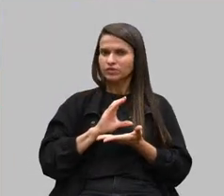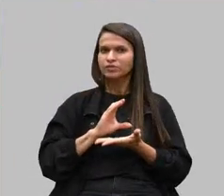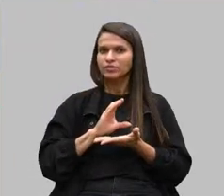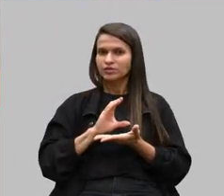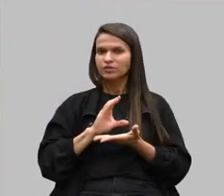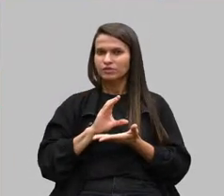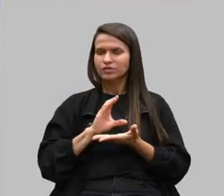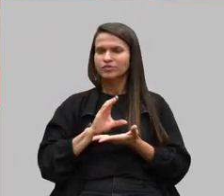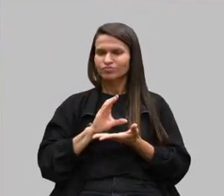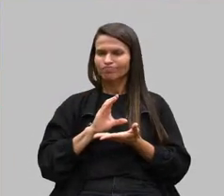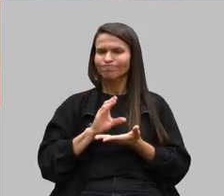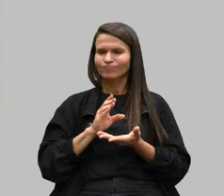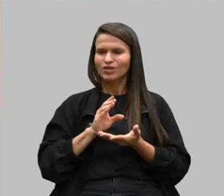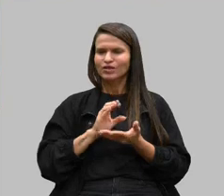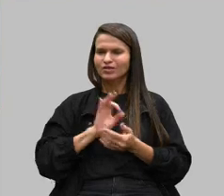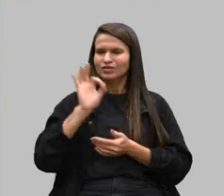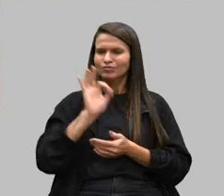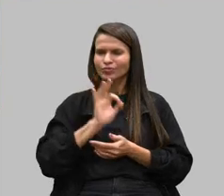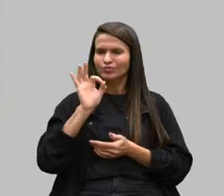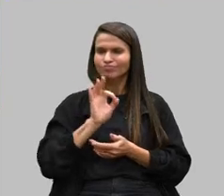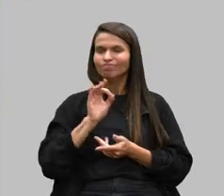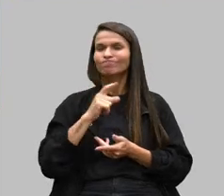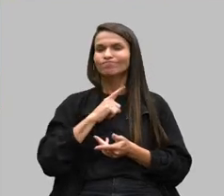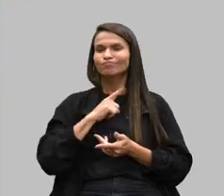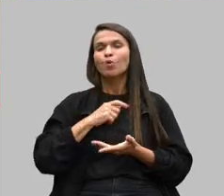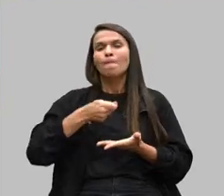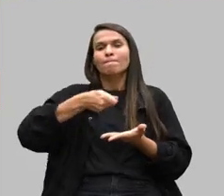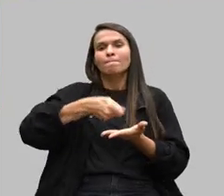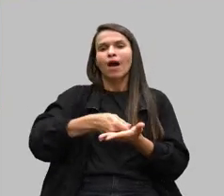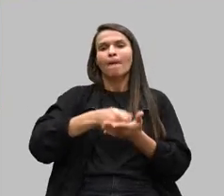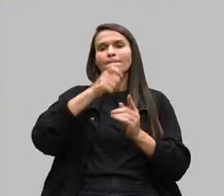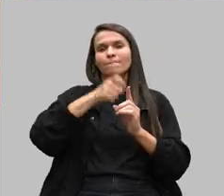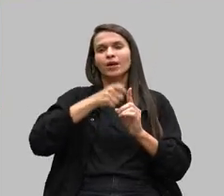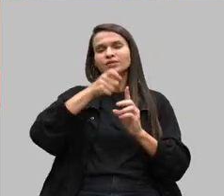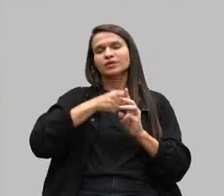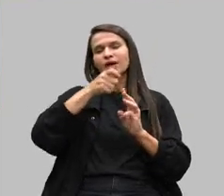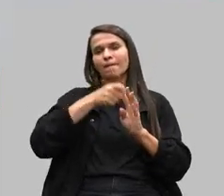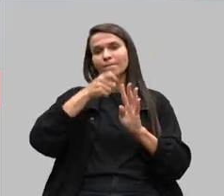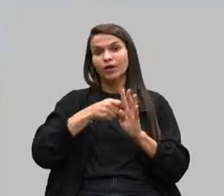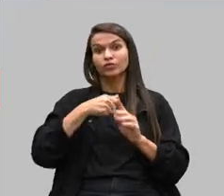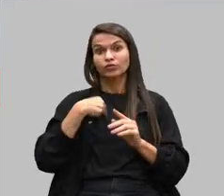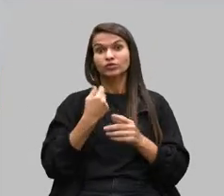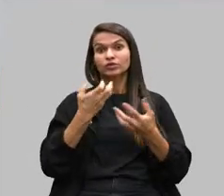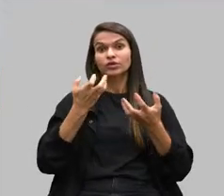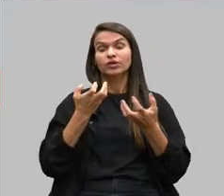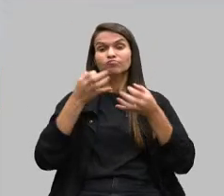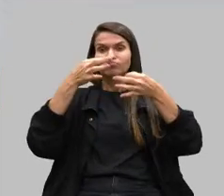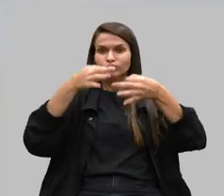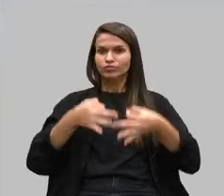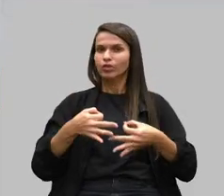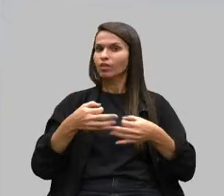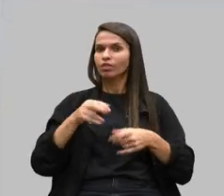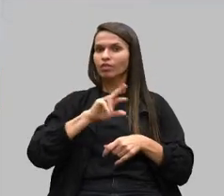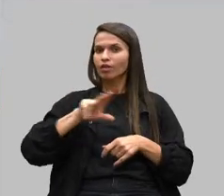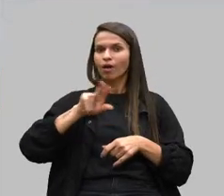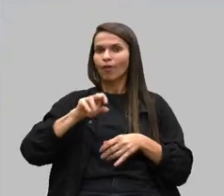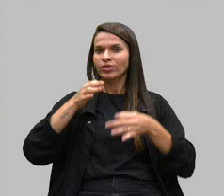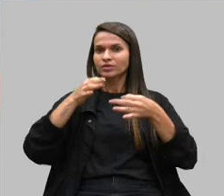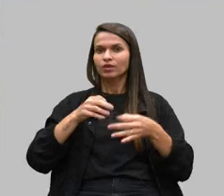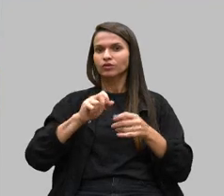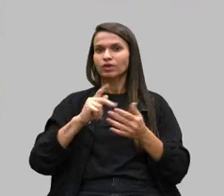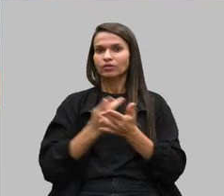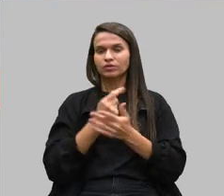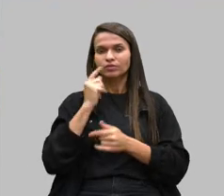outorgas essas parcelas estão pass estão sendo pagas mês a mês nós queremos Justiça isso não é justo que tá acontecendo com Minas